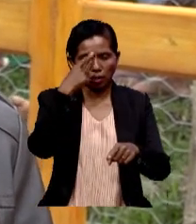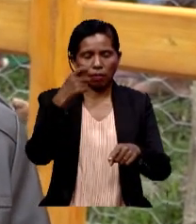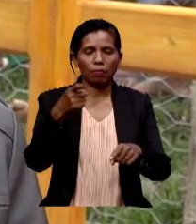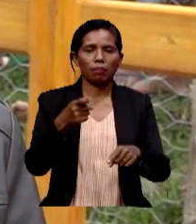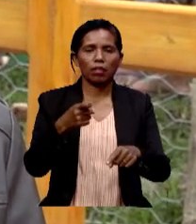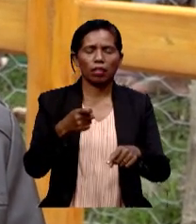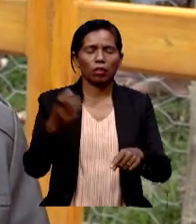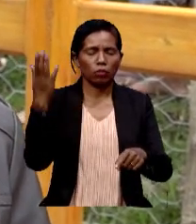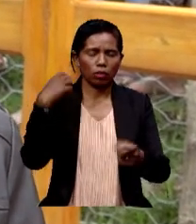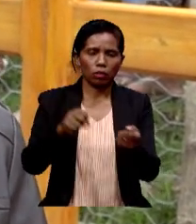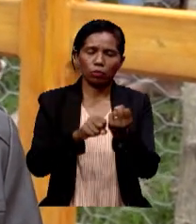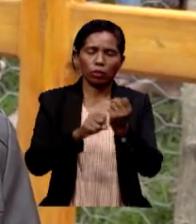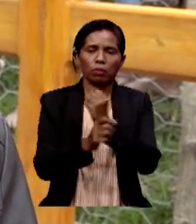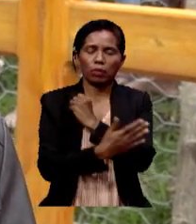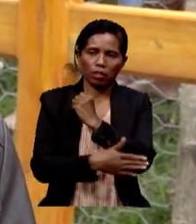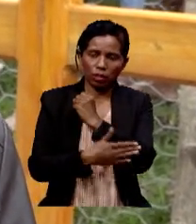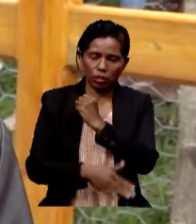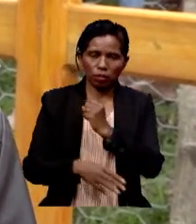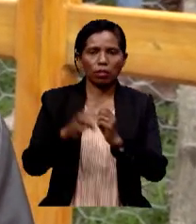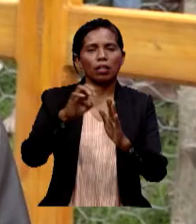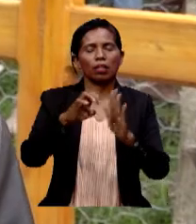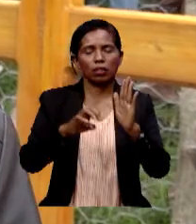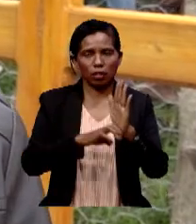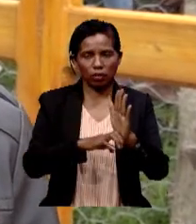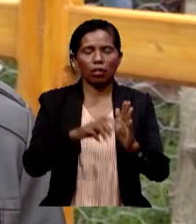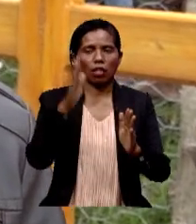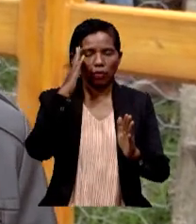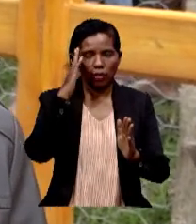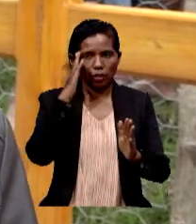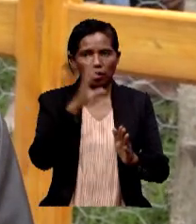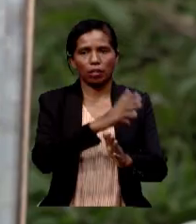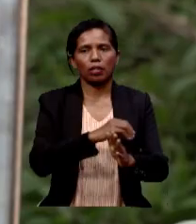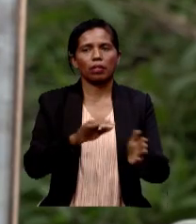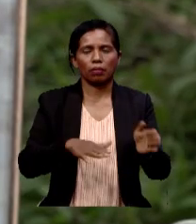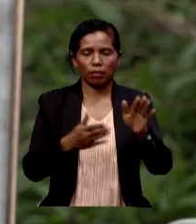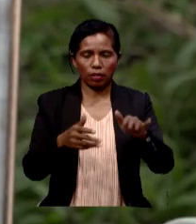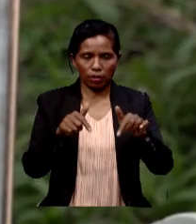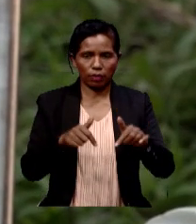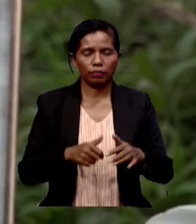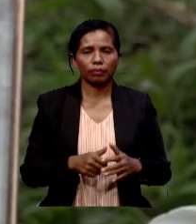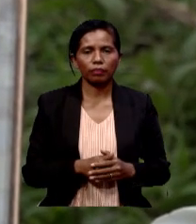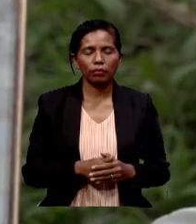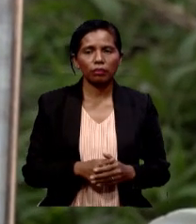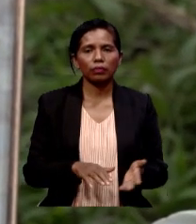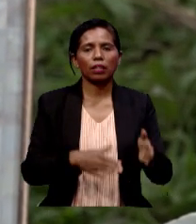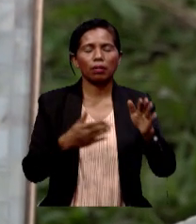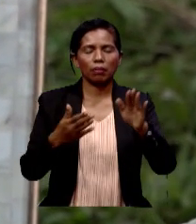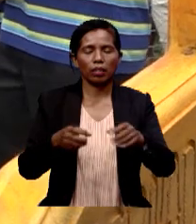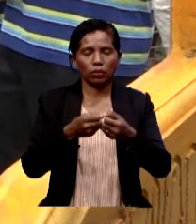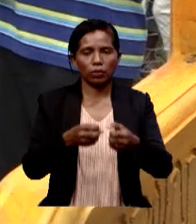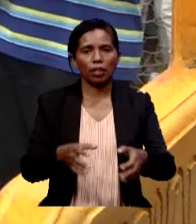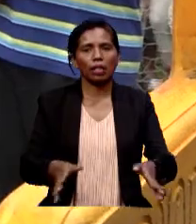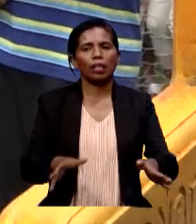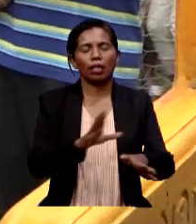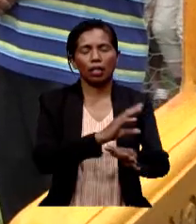mba rai dane untuk istaru majus istaru hanuing nitek bannya mate dane. Saudara mate husi kela lain ho orang naing